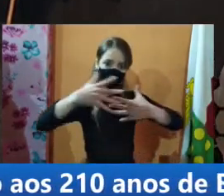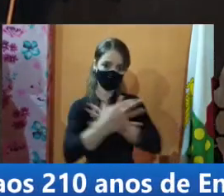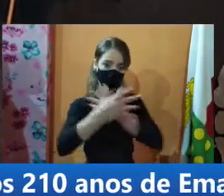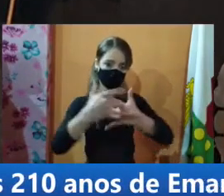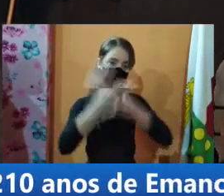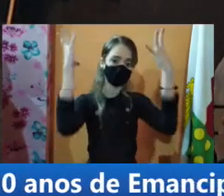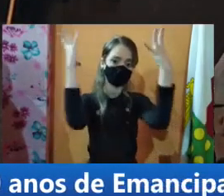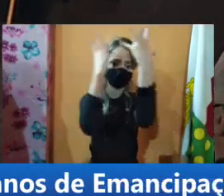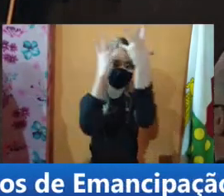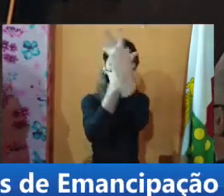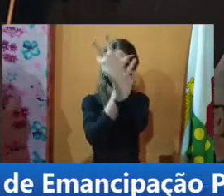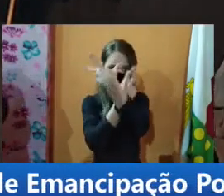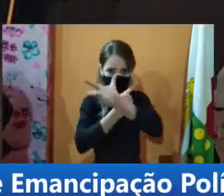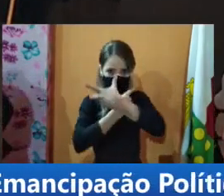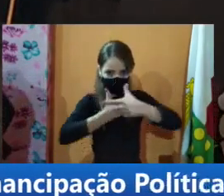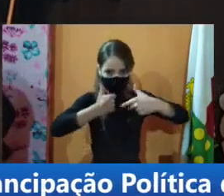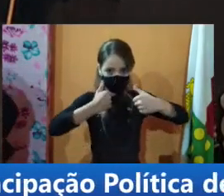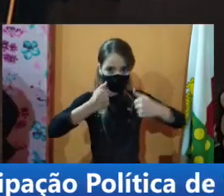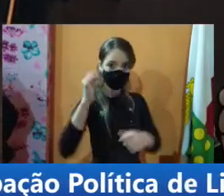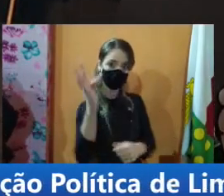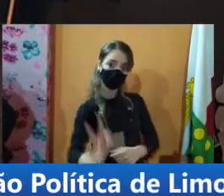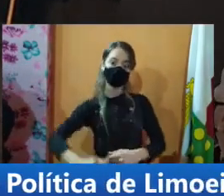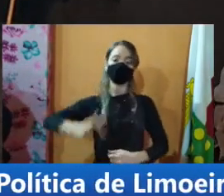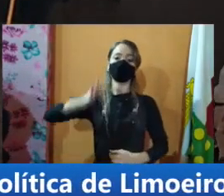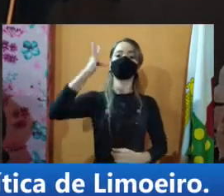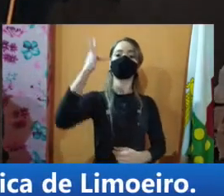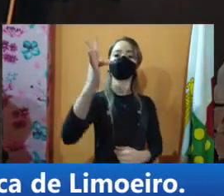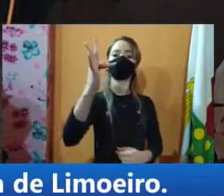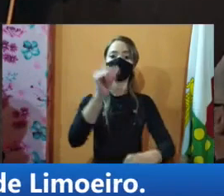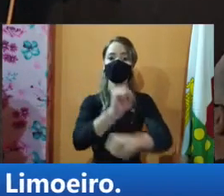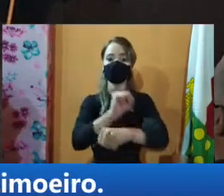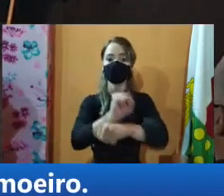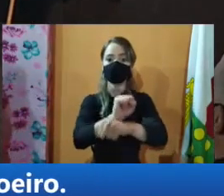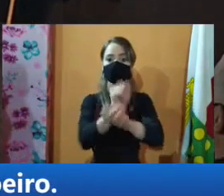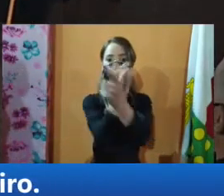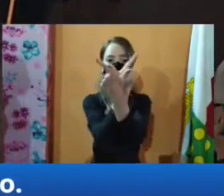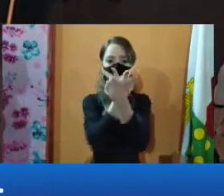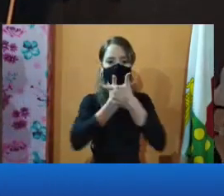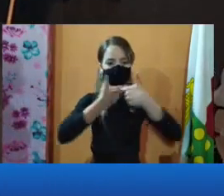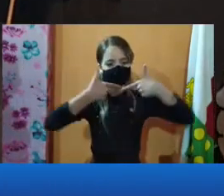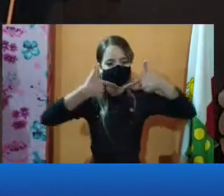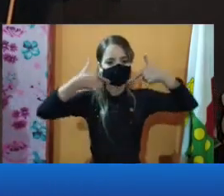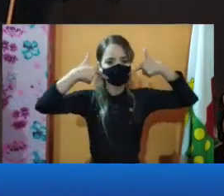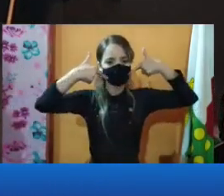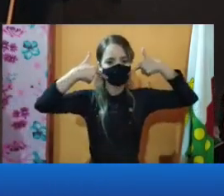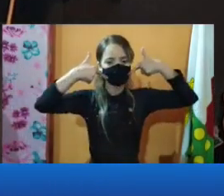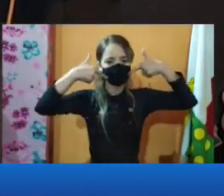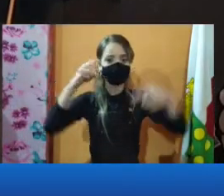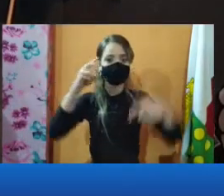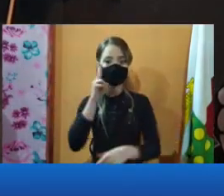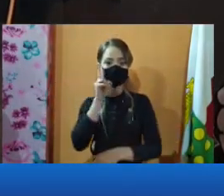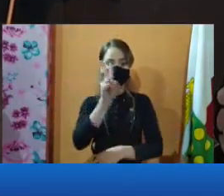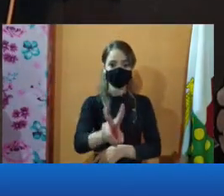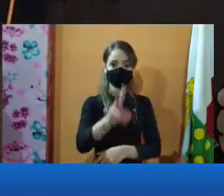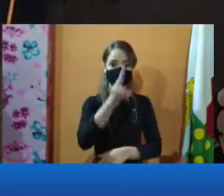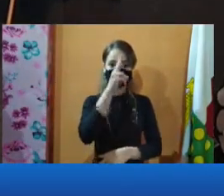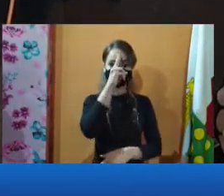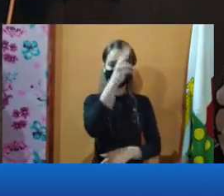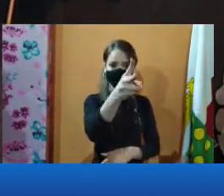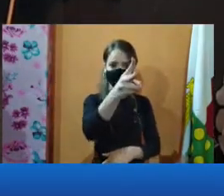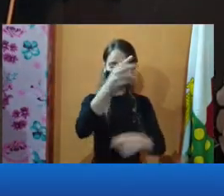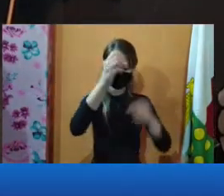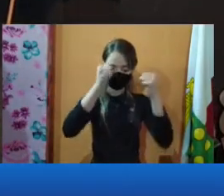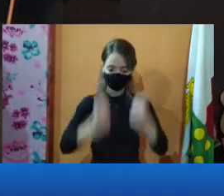Avante, princesa formosa, ao porvir que te espera risonho,